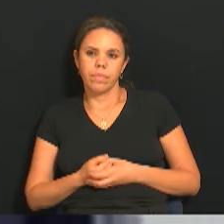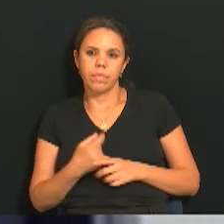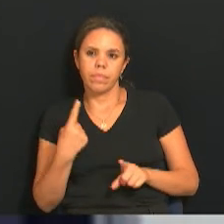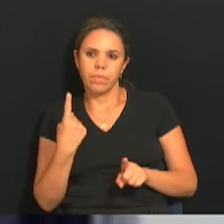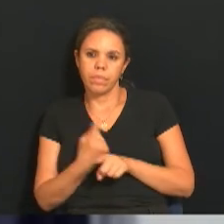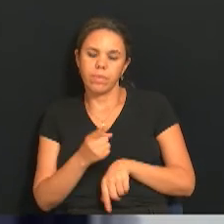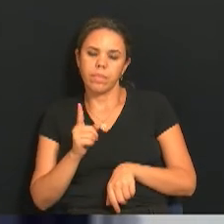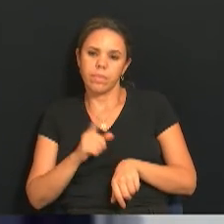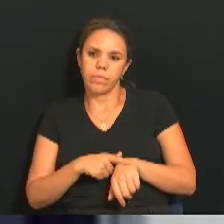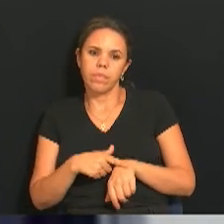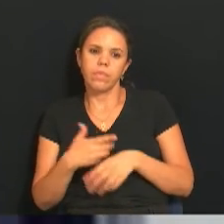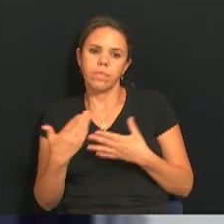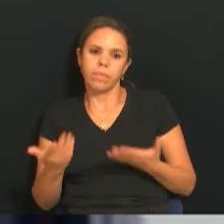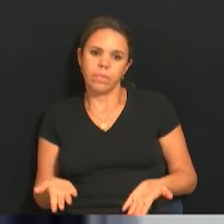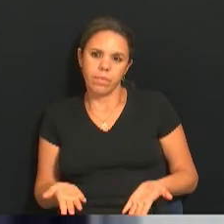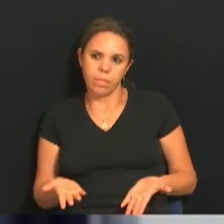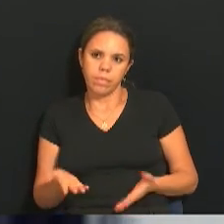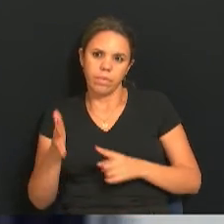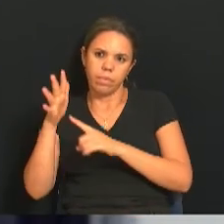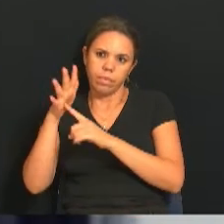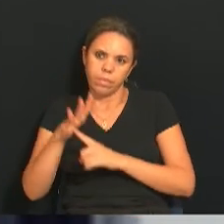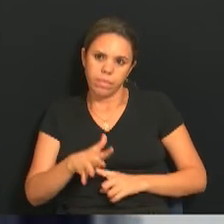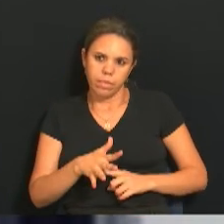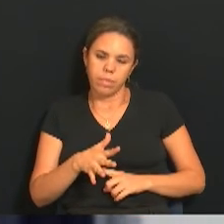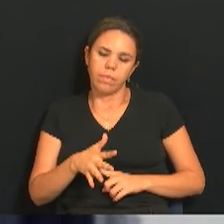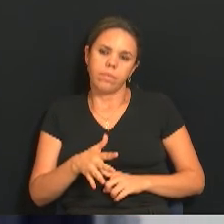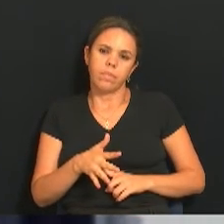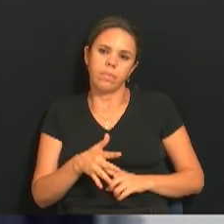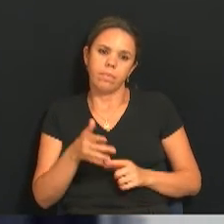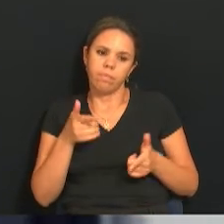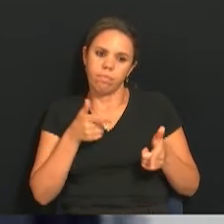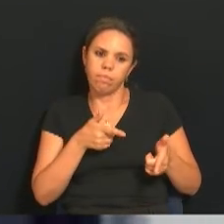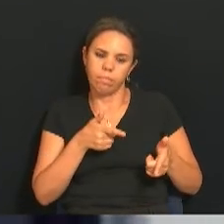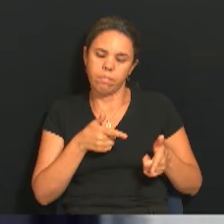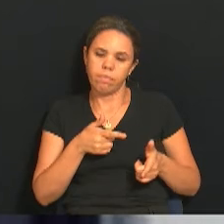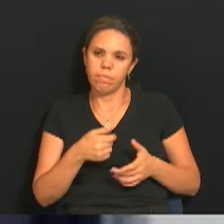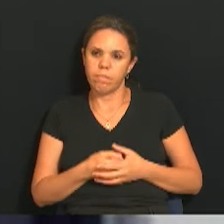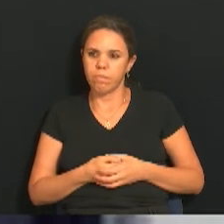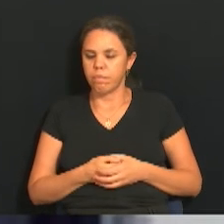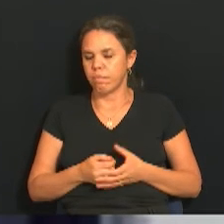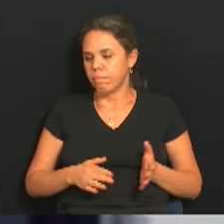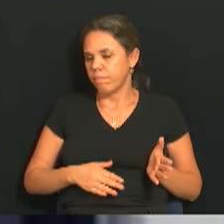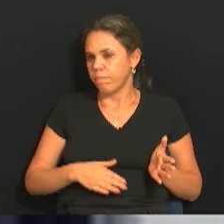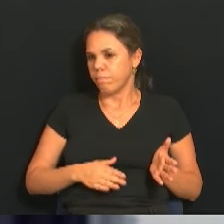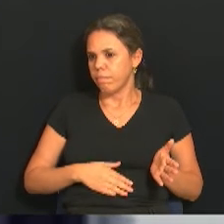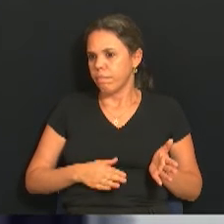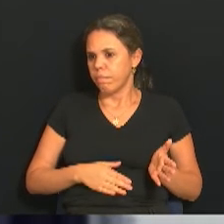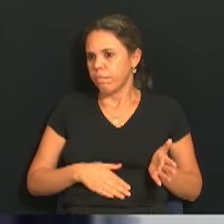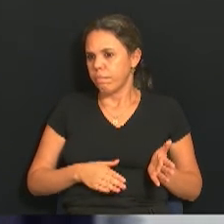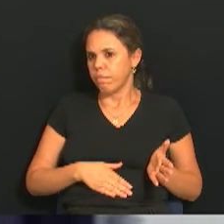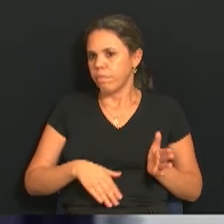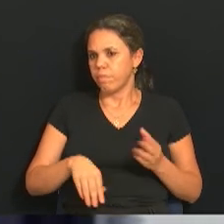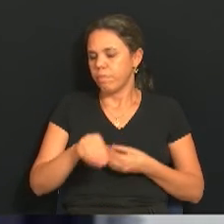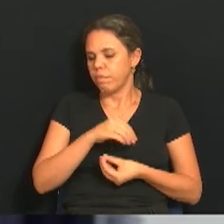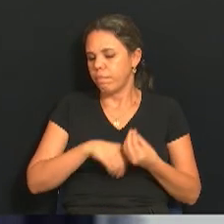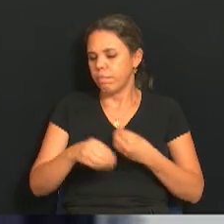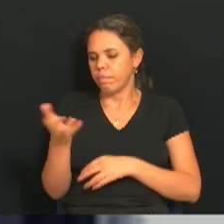momentos lá que eles venham a ser vítimas de ameaça por parte de bandidos infiltrados lá no meio dessas